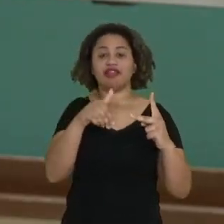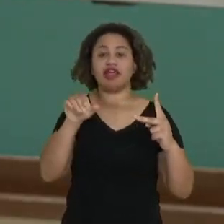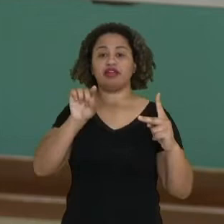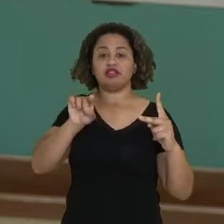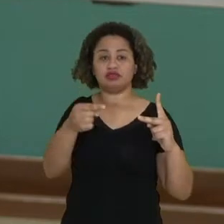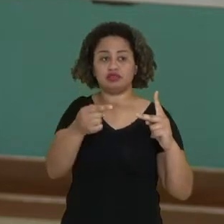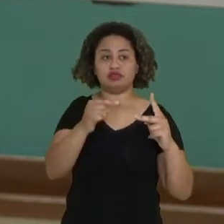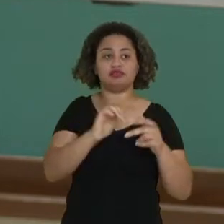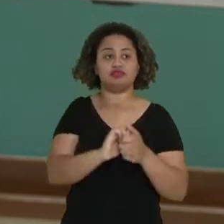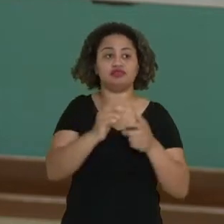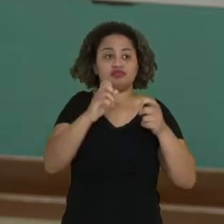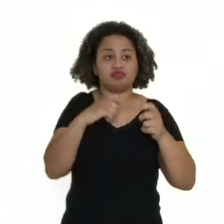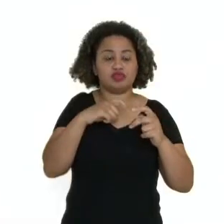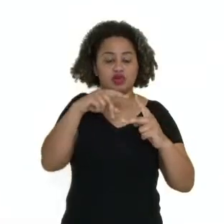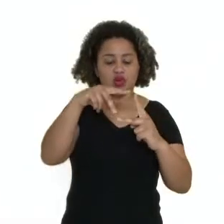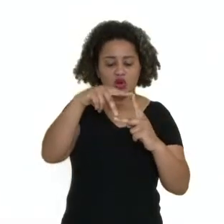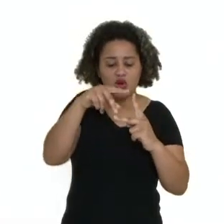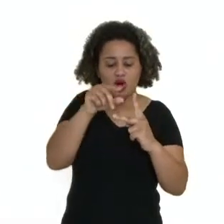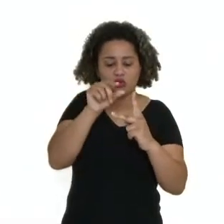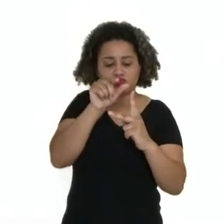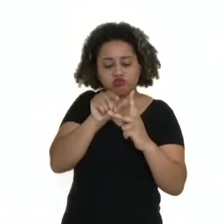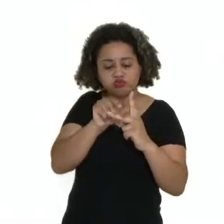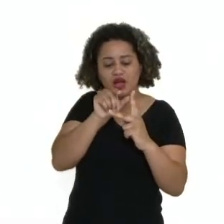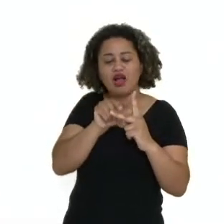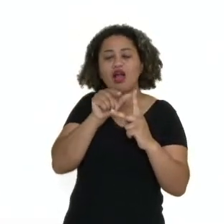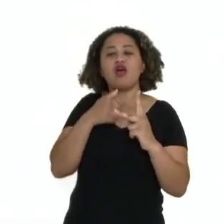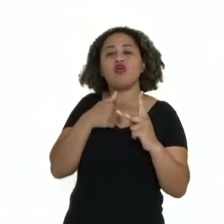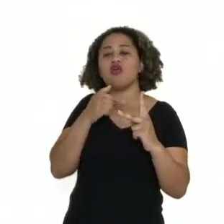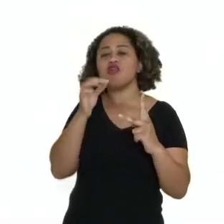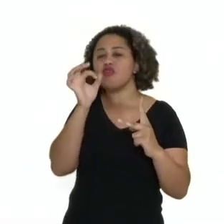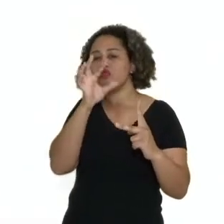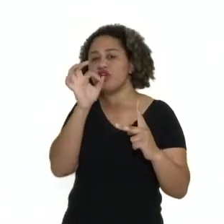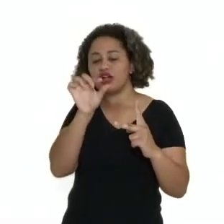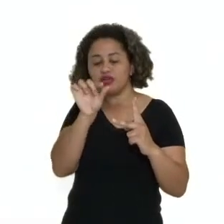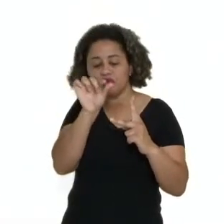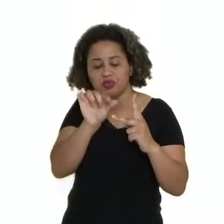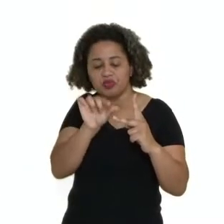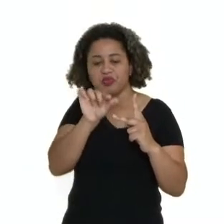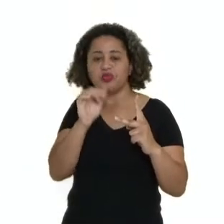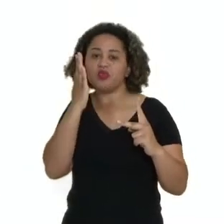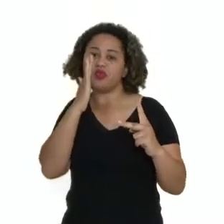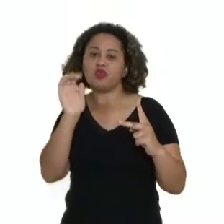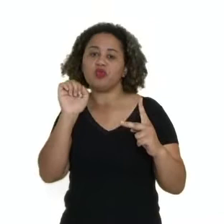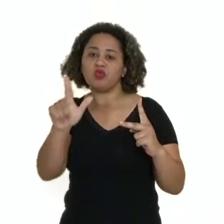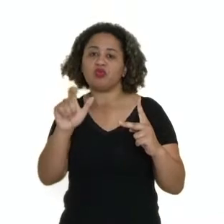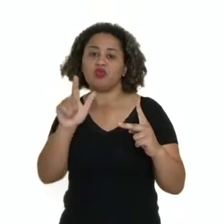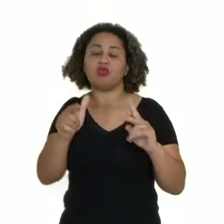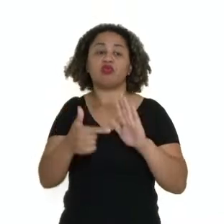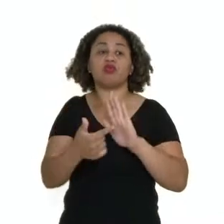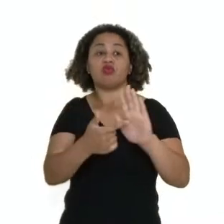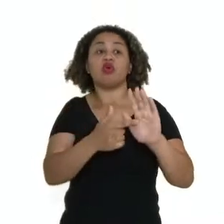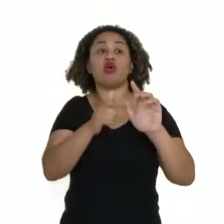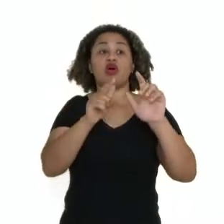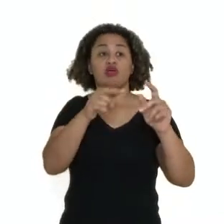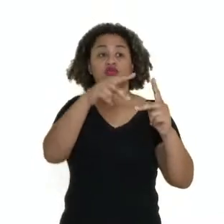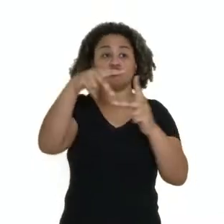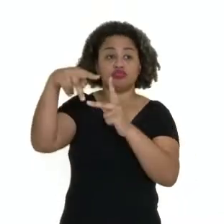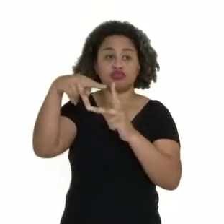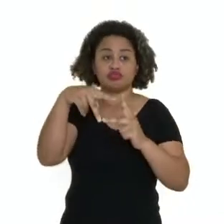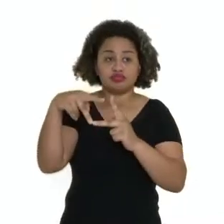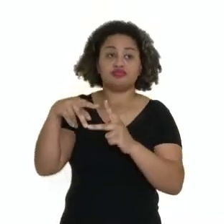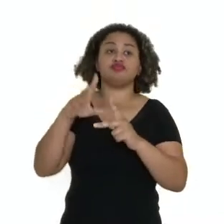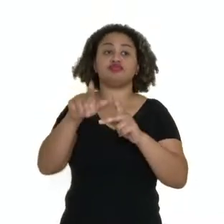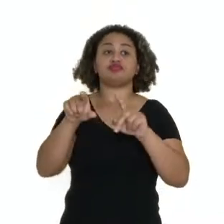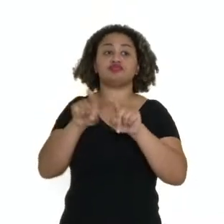tenho um quadradinho quase totalmente verde, com um pouco de azul, mostrando então onde se encontra o gráfico.